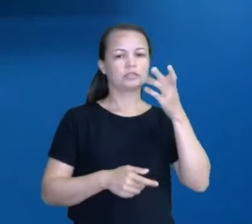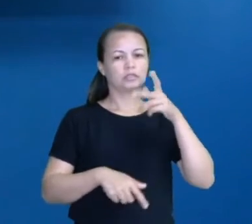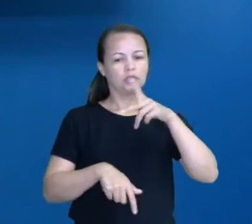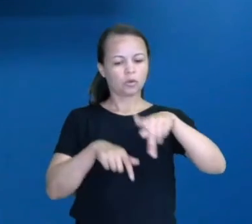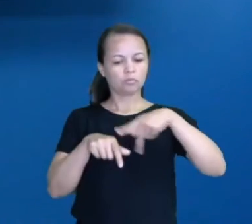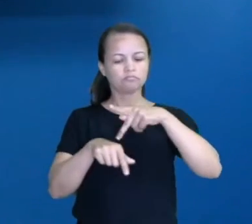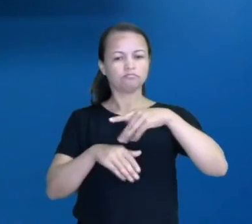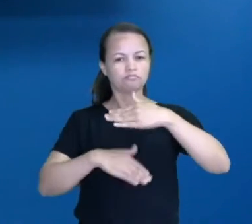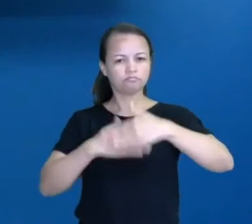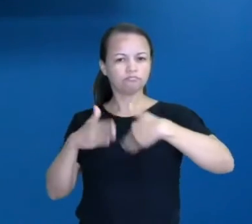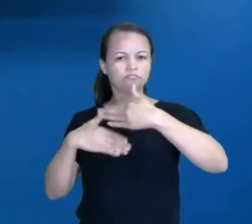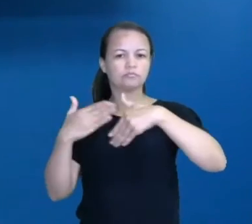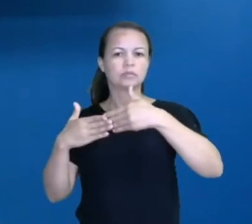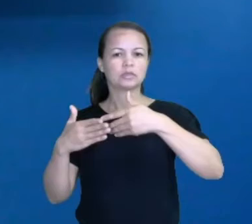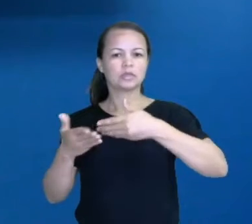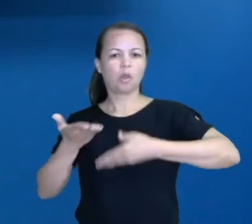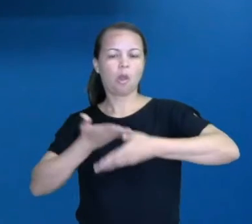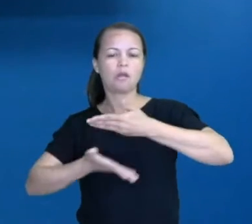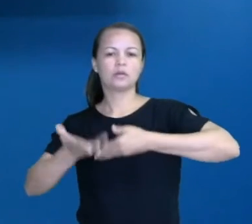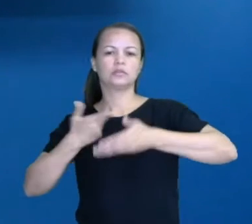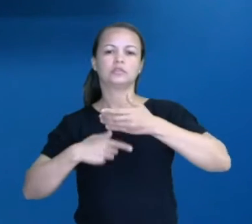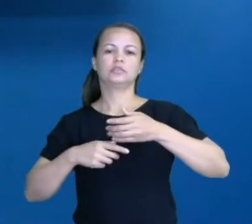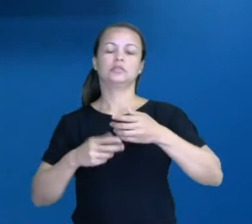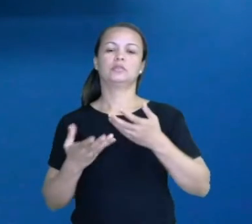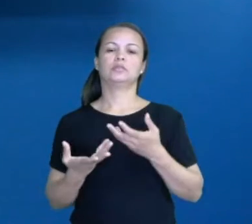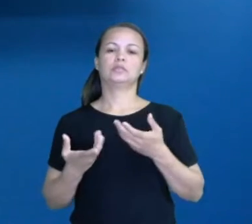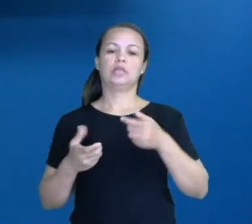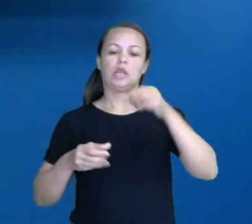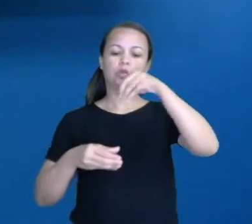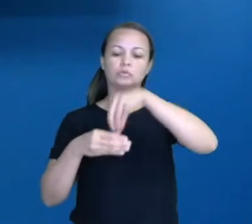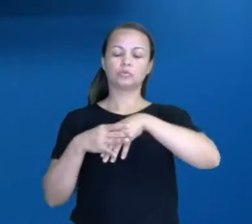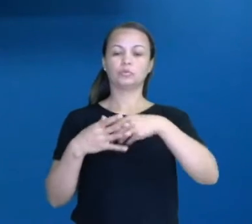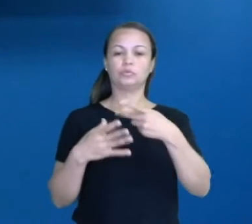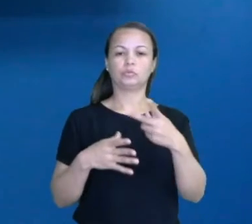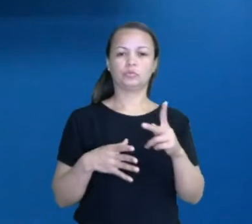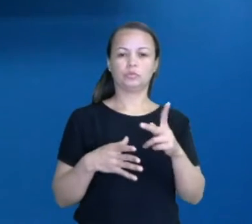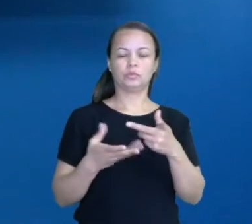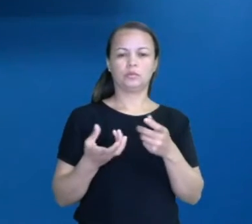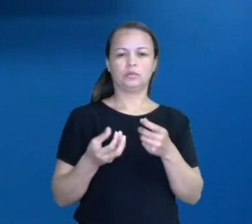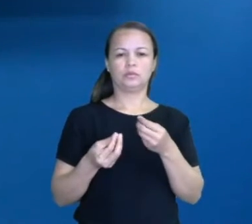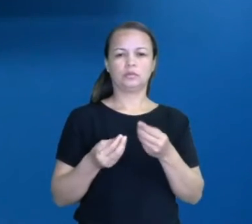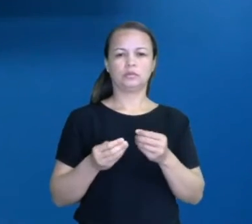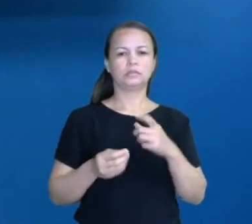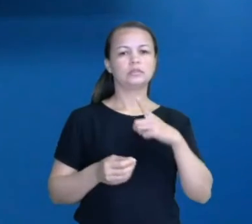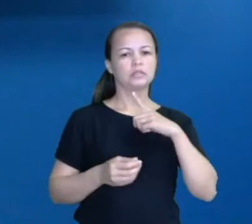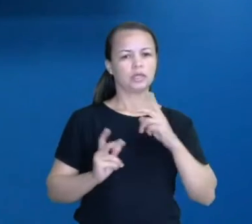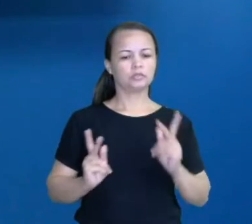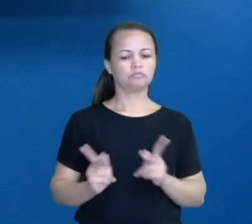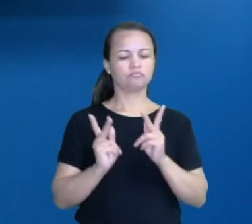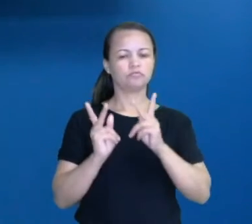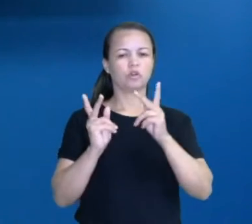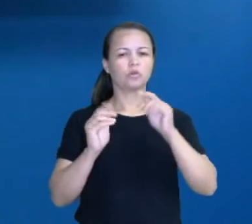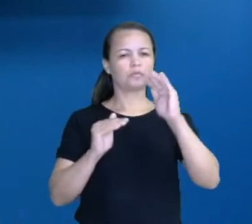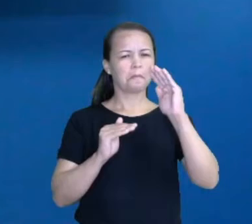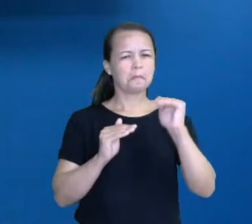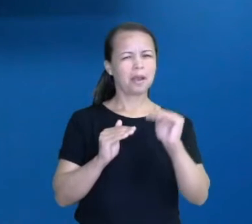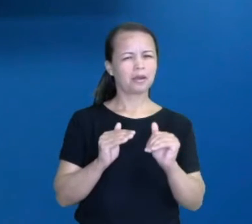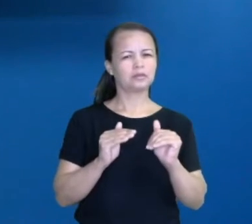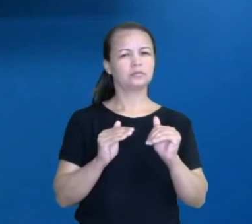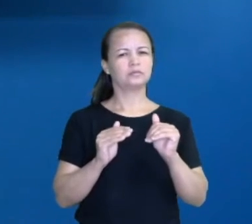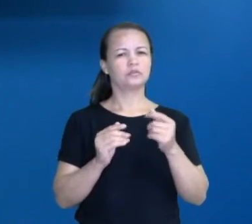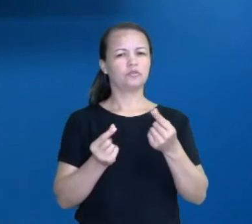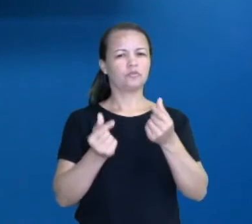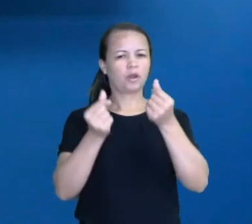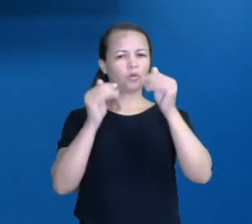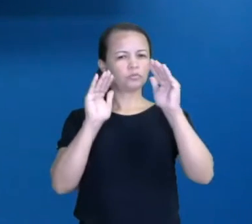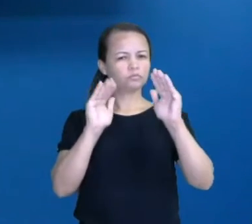o outro dentro do mesmo bloco, tendo valores mais baixos, mais acessíveis para